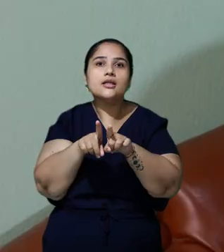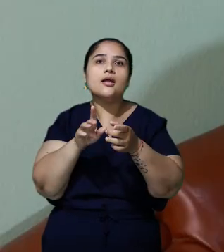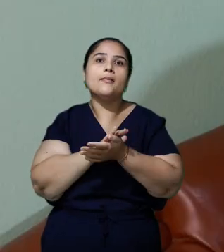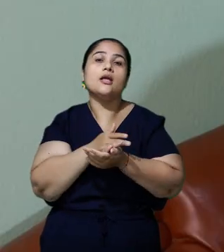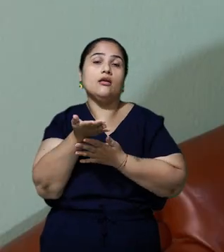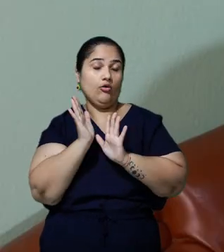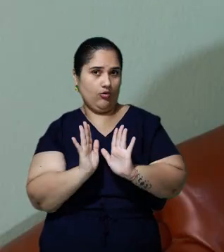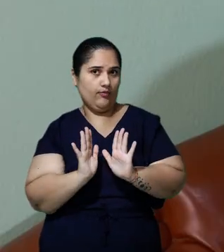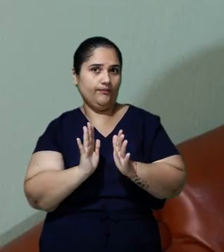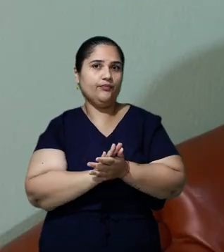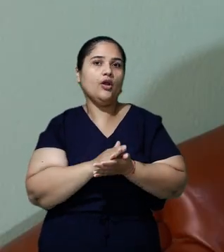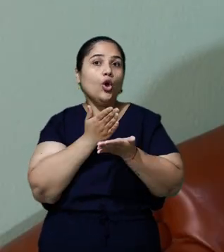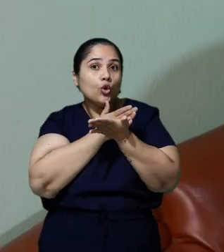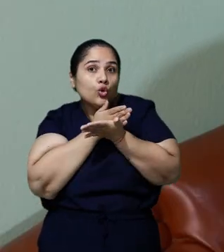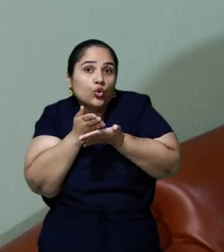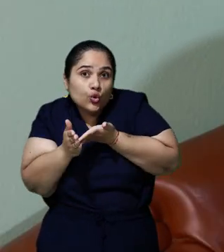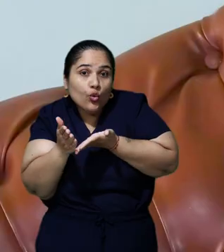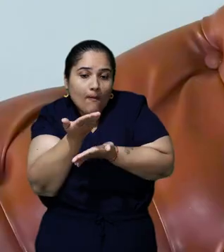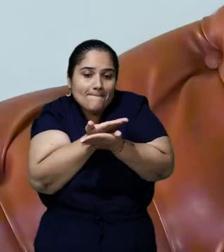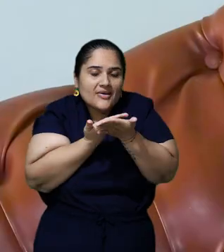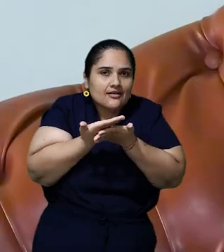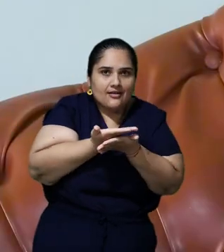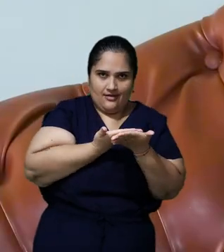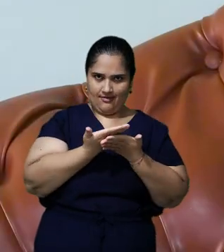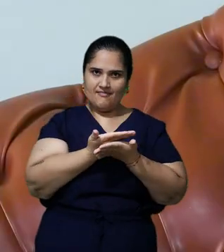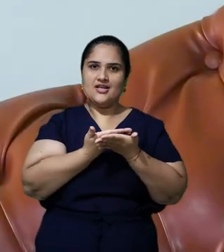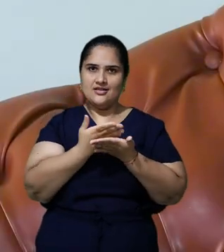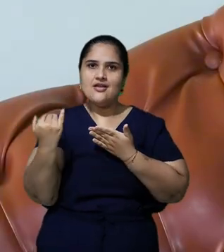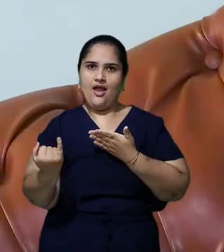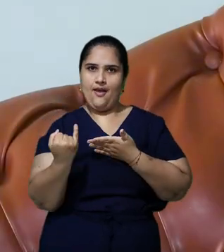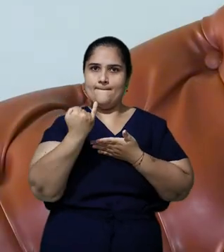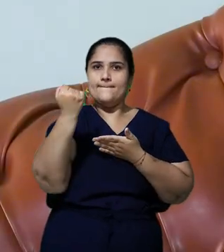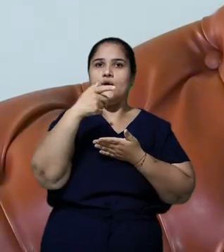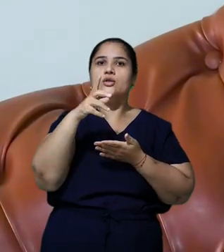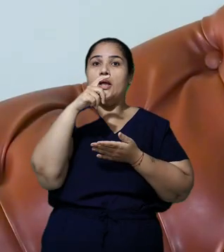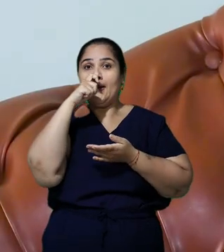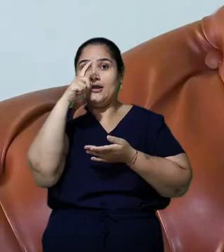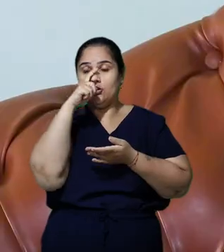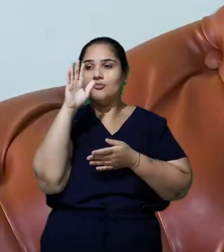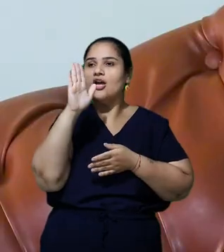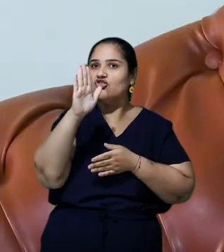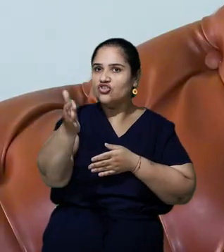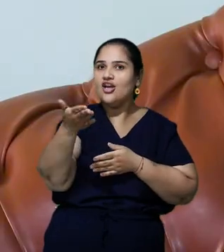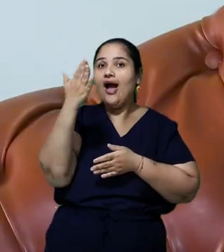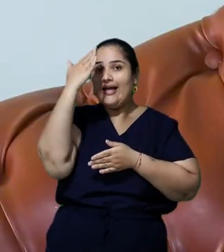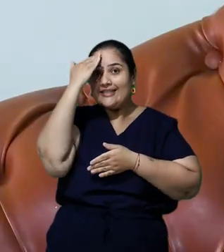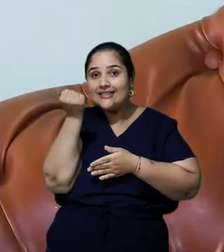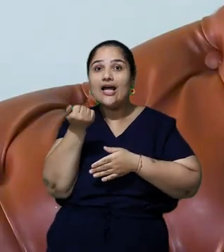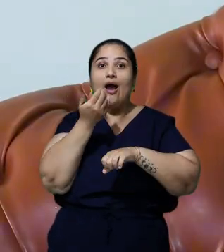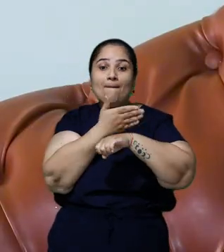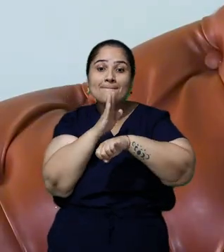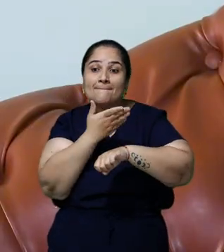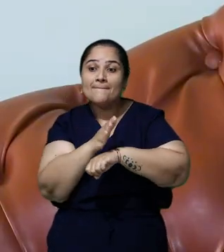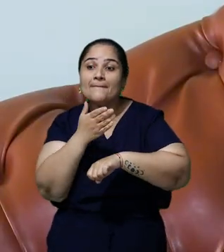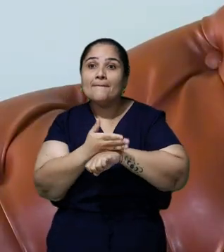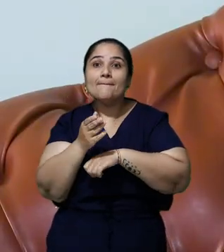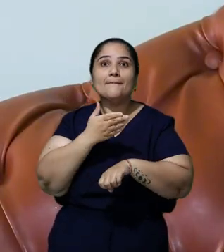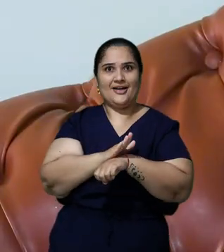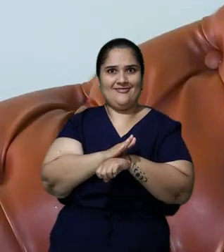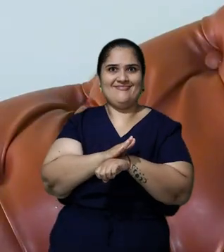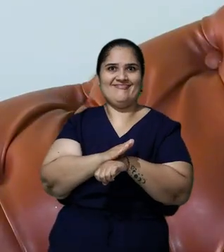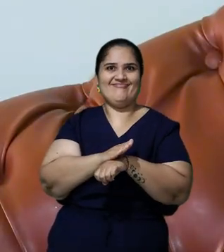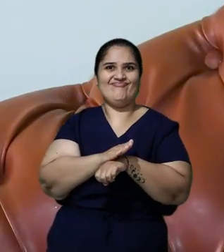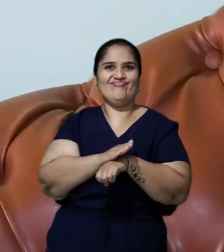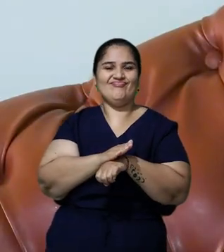exemplo, no início da intervenção, é muito importante que os pais já recebam esse treinamento, essa capacitação.